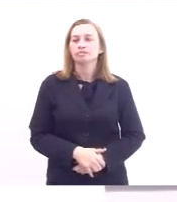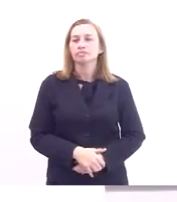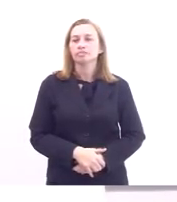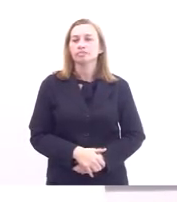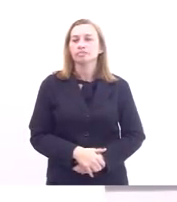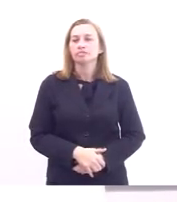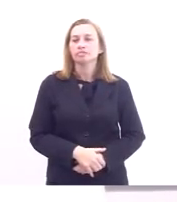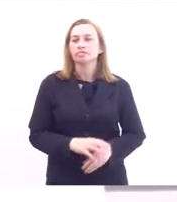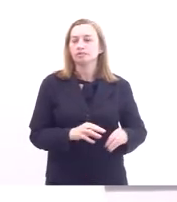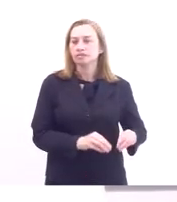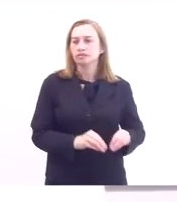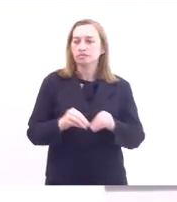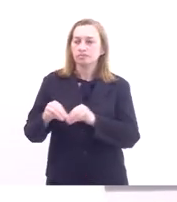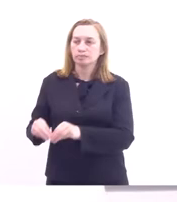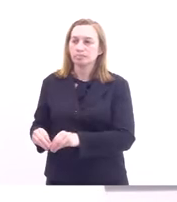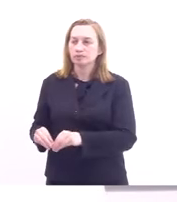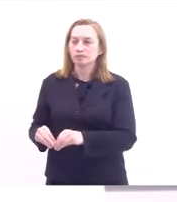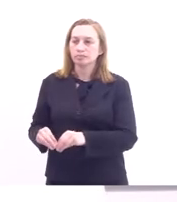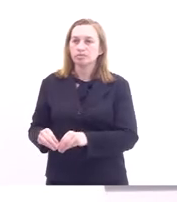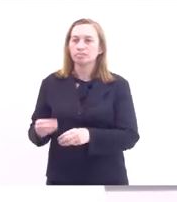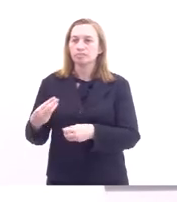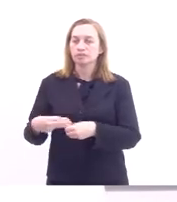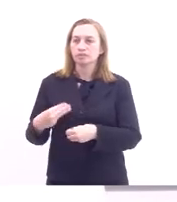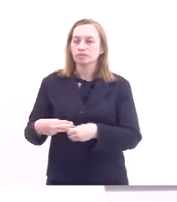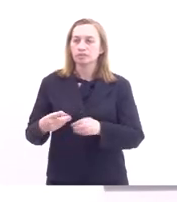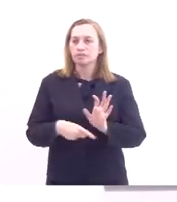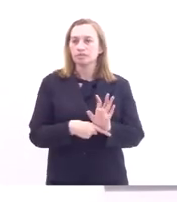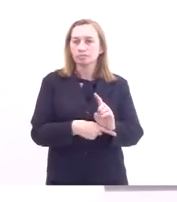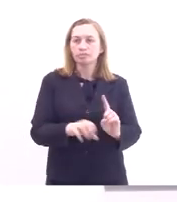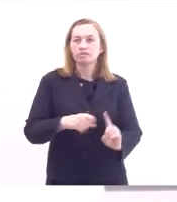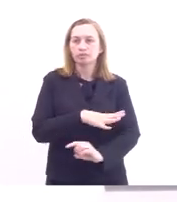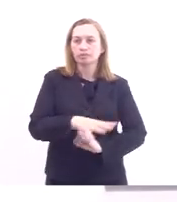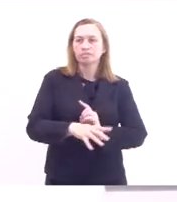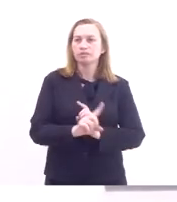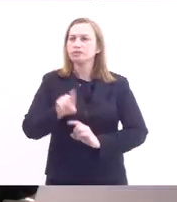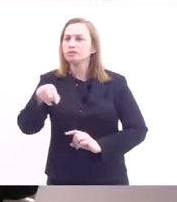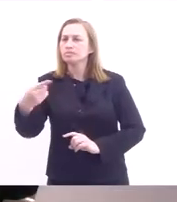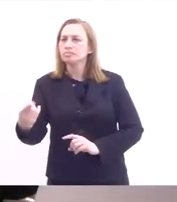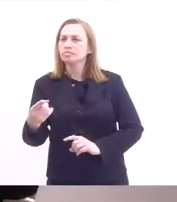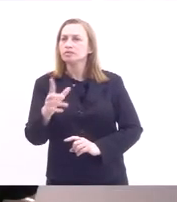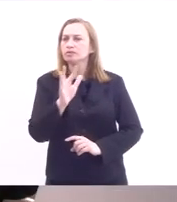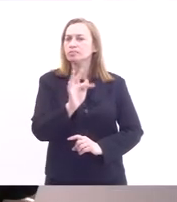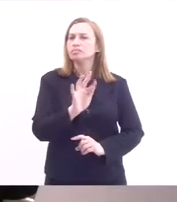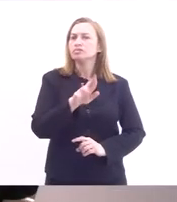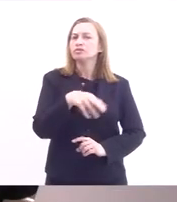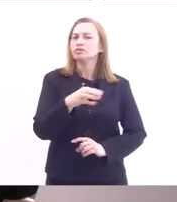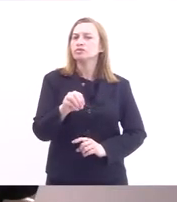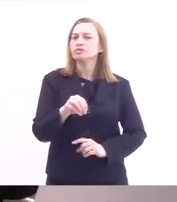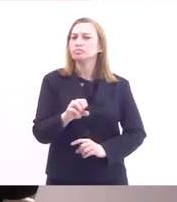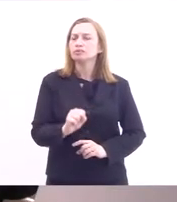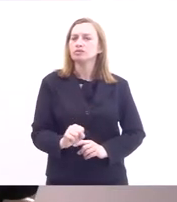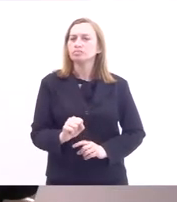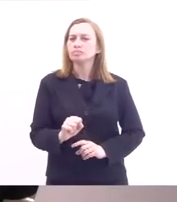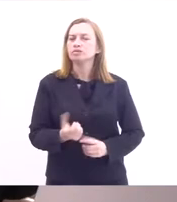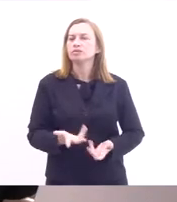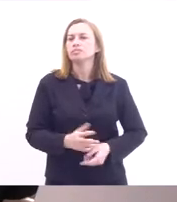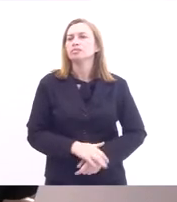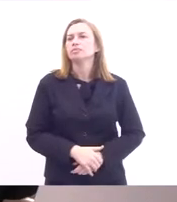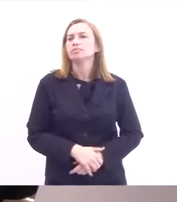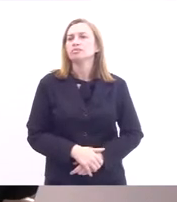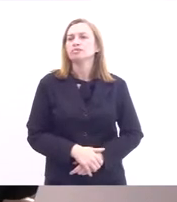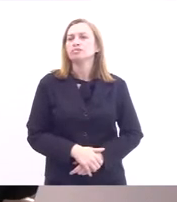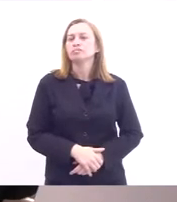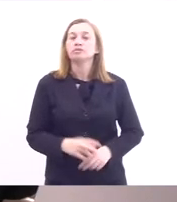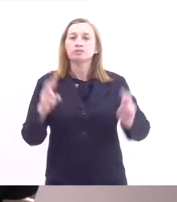transferência a municípios também, e assistência social. Nas demais funções é que estariam alocados, né, em tese,